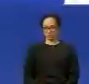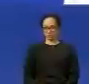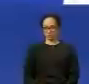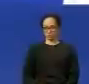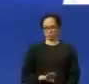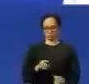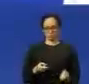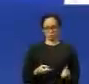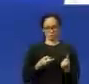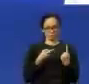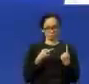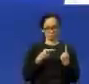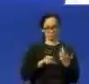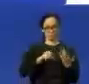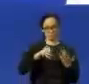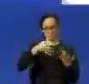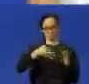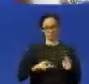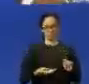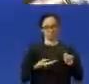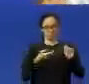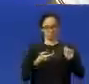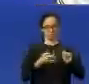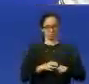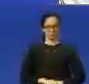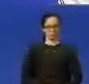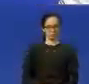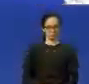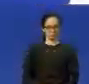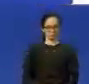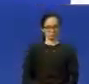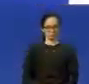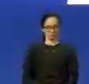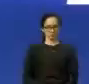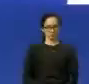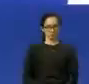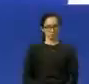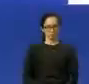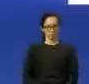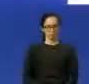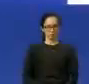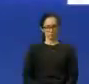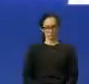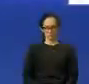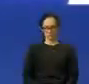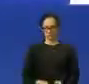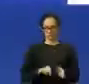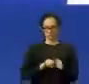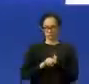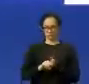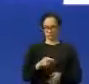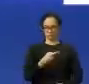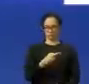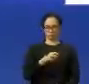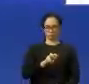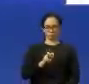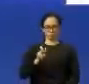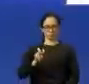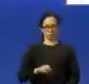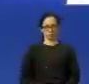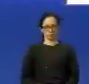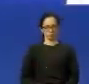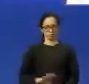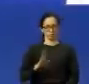com número 1. Resposta A, questão número 154. Essa é a sua localização, né? Número 155 é